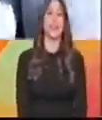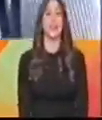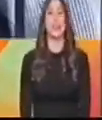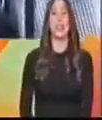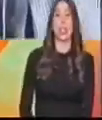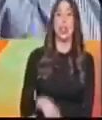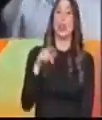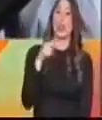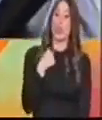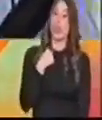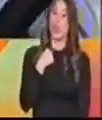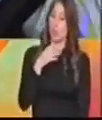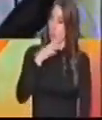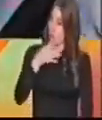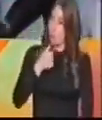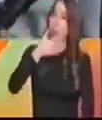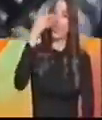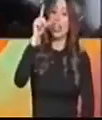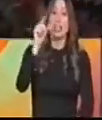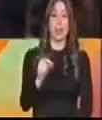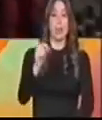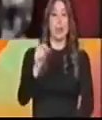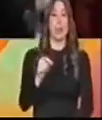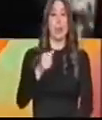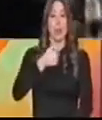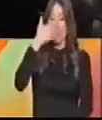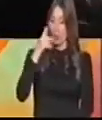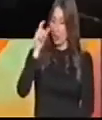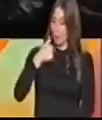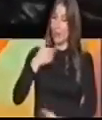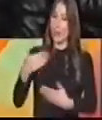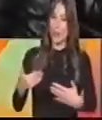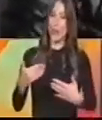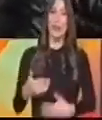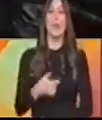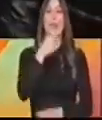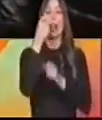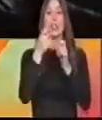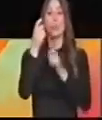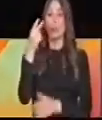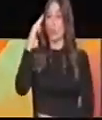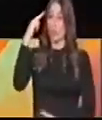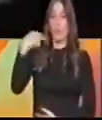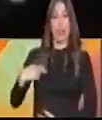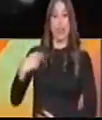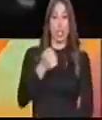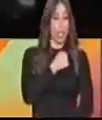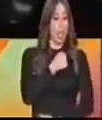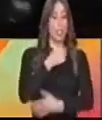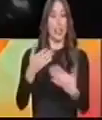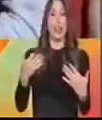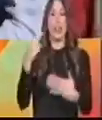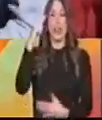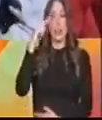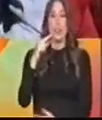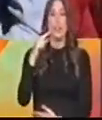Também deixo o meu bom dia, também deixo o meu bom dia para quem está a ver lá em casa. Olhem, eu